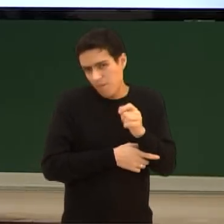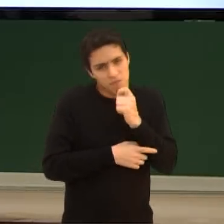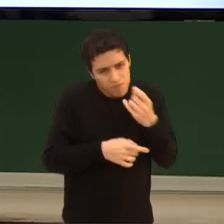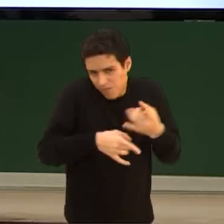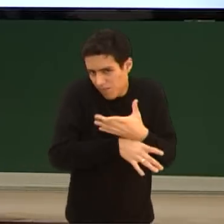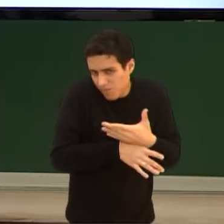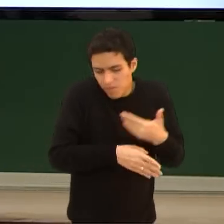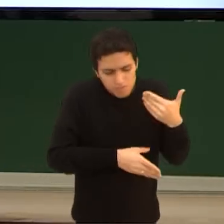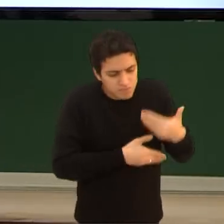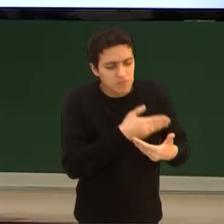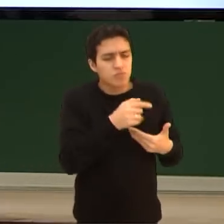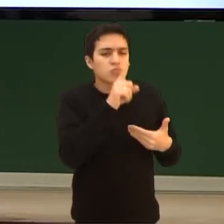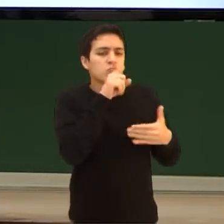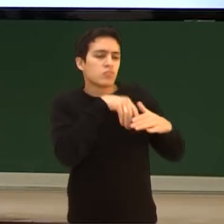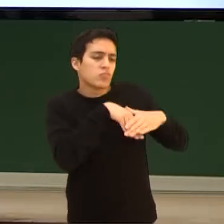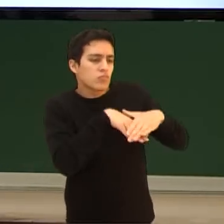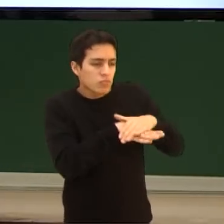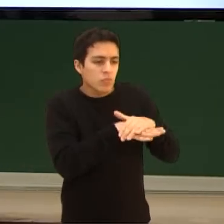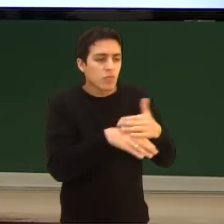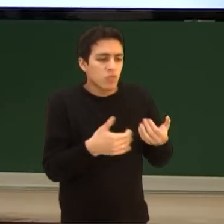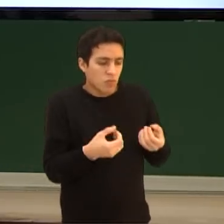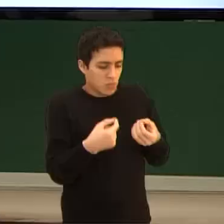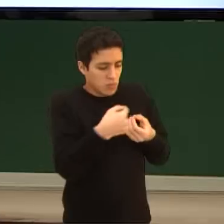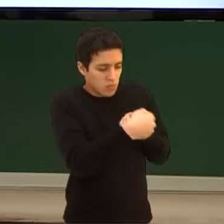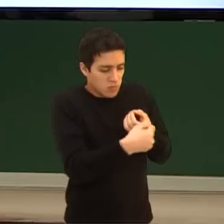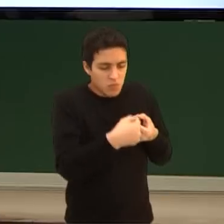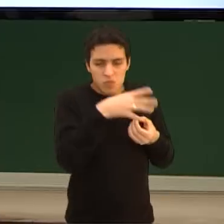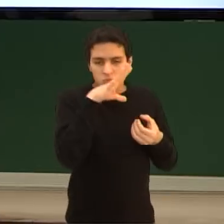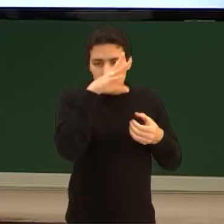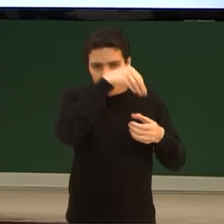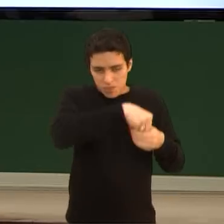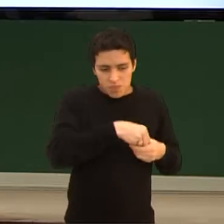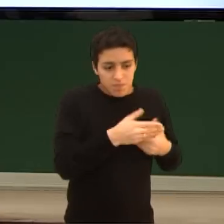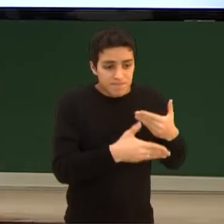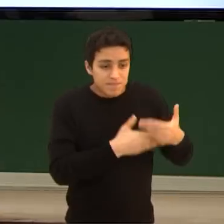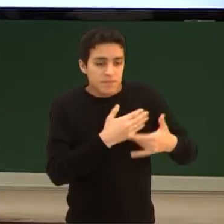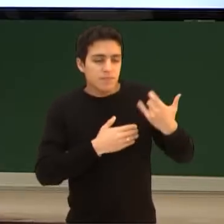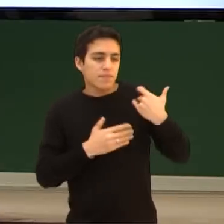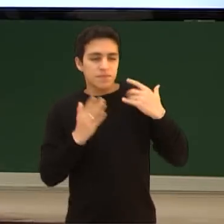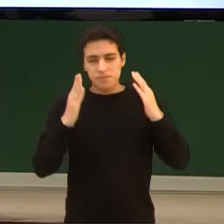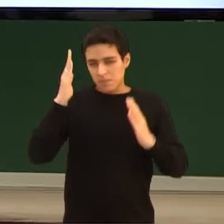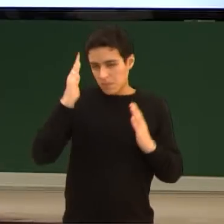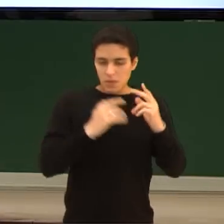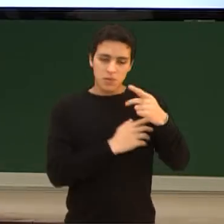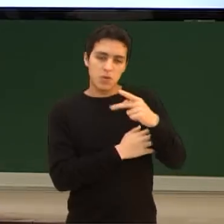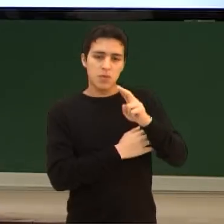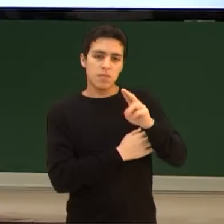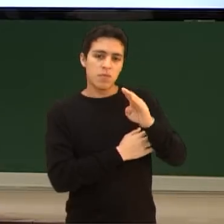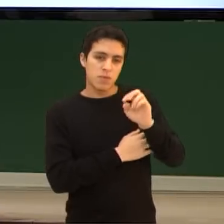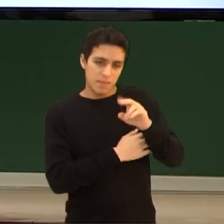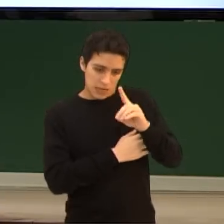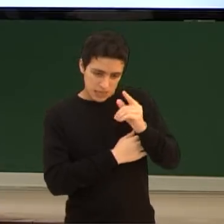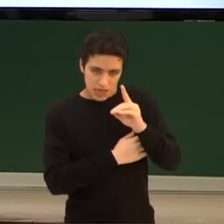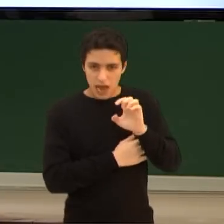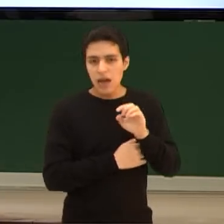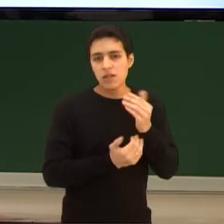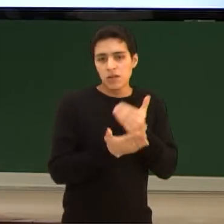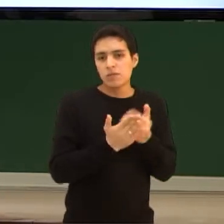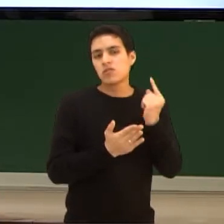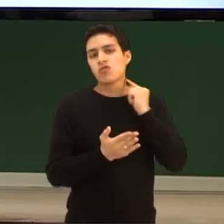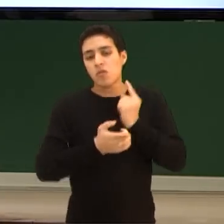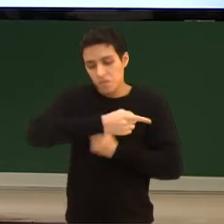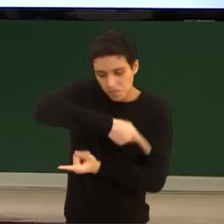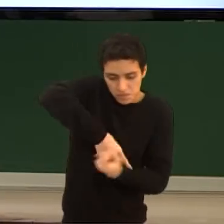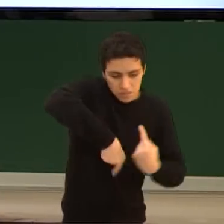ele fica lá, guardadinho nos ovários. À medida que chega a puberdade, através da ação de hormônios, que nós